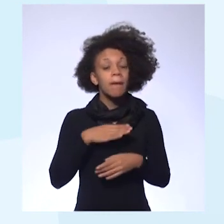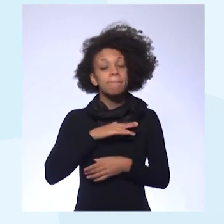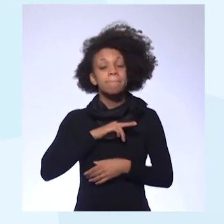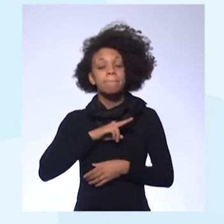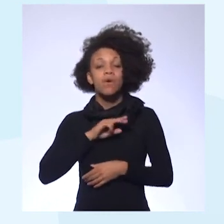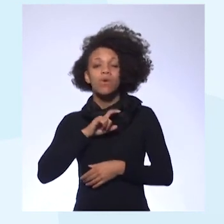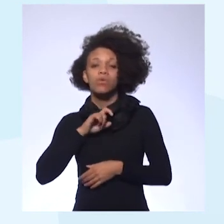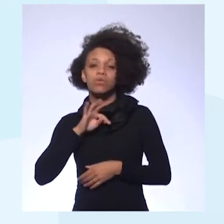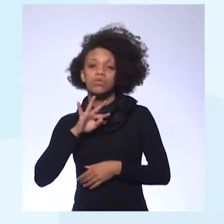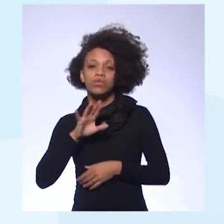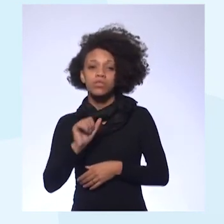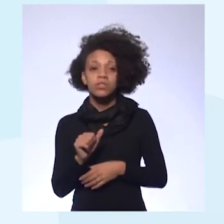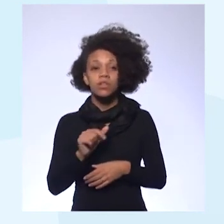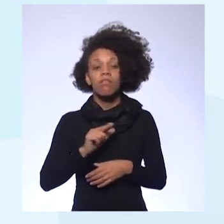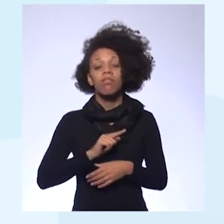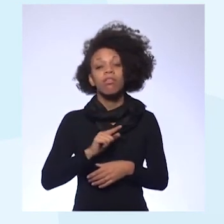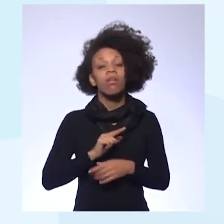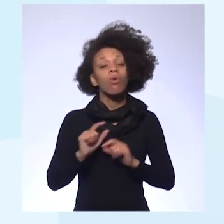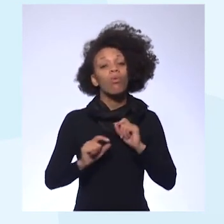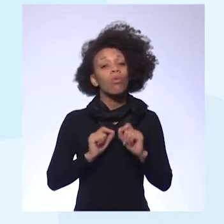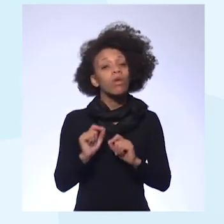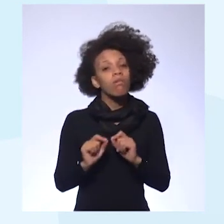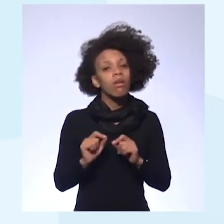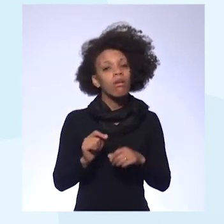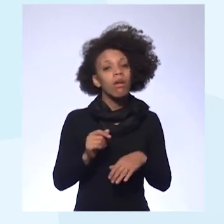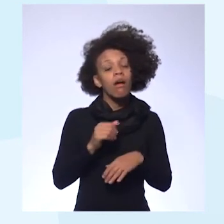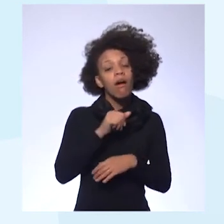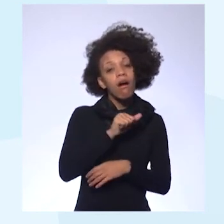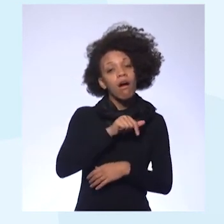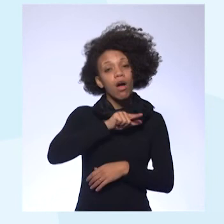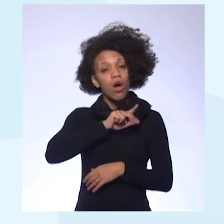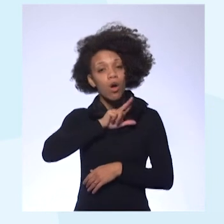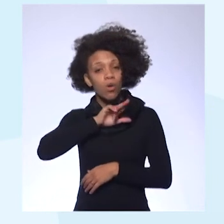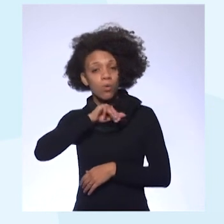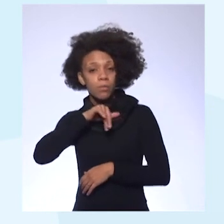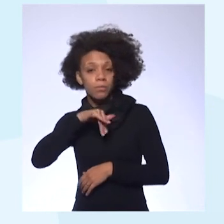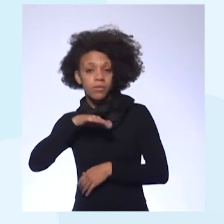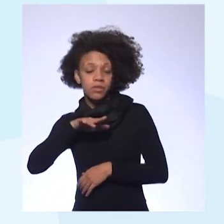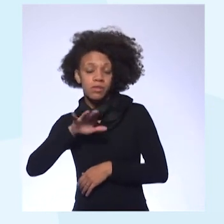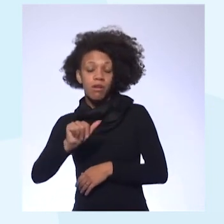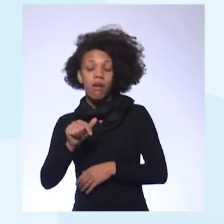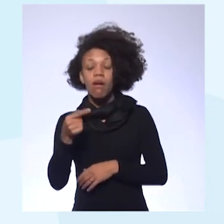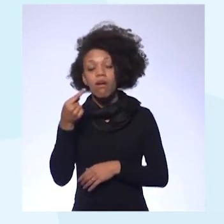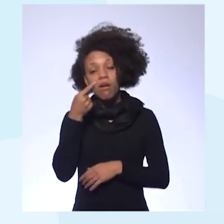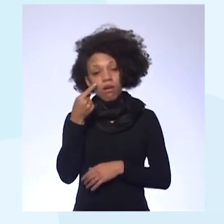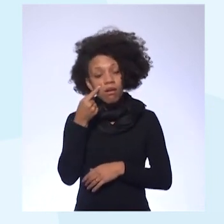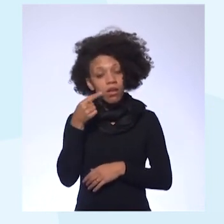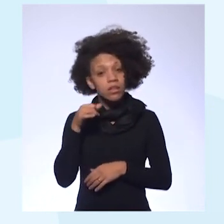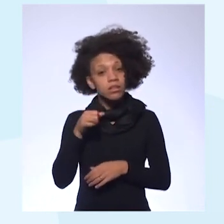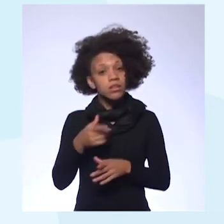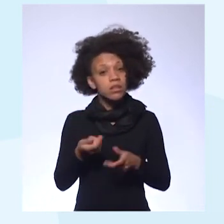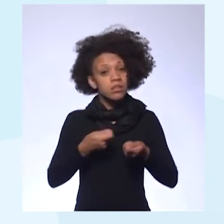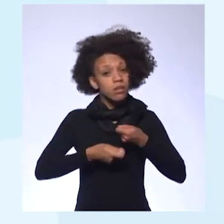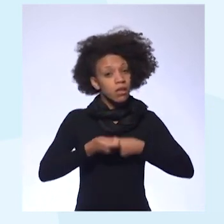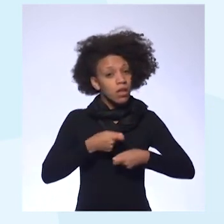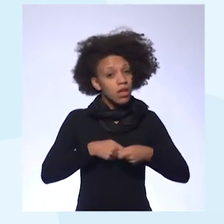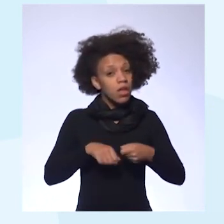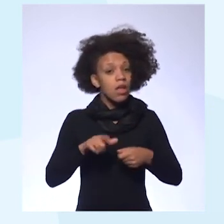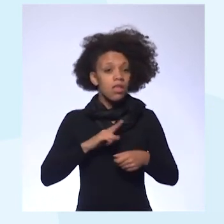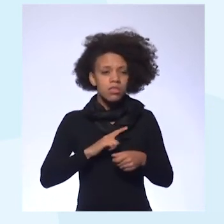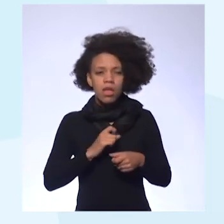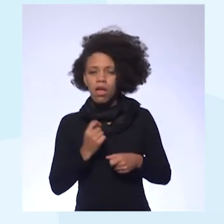né, no processo de eletrólise, que nós temos a alumina. E a gente consegue observar aí que esse recurso natural é abundante em